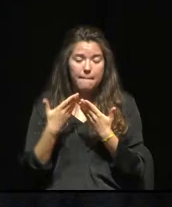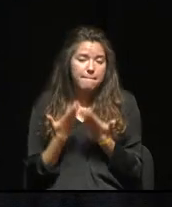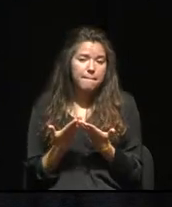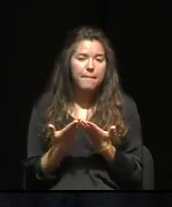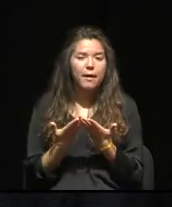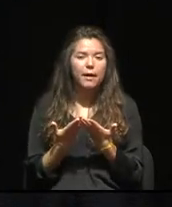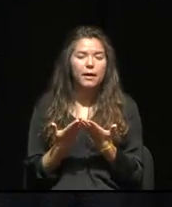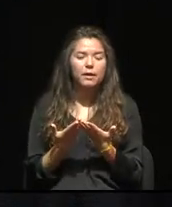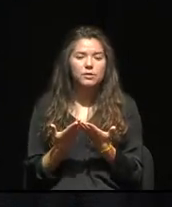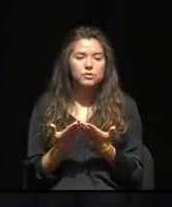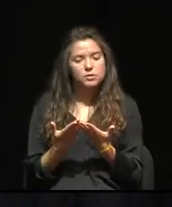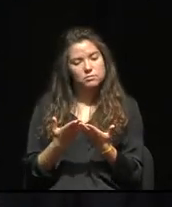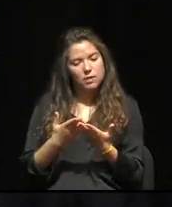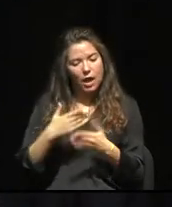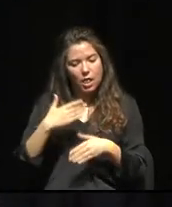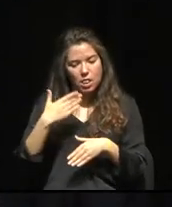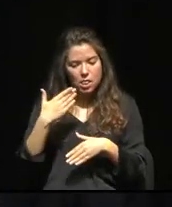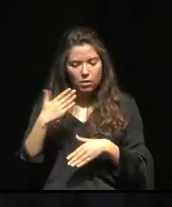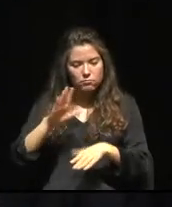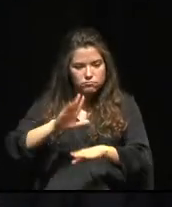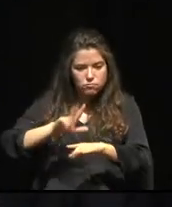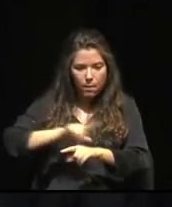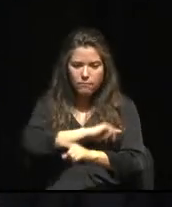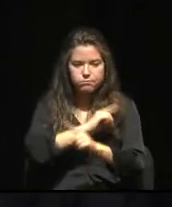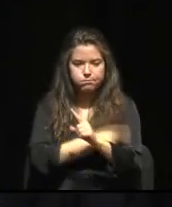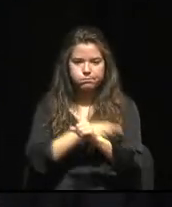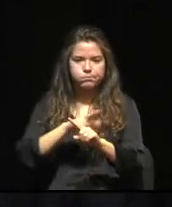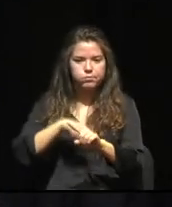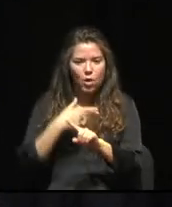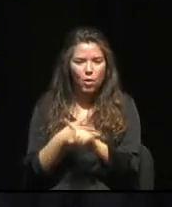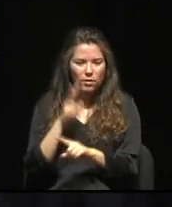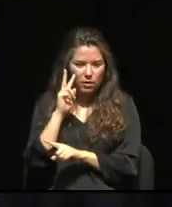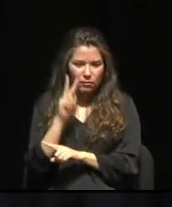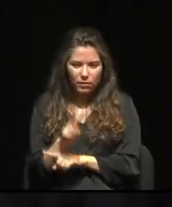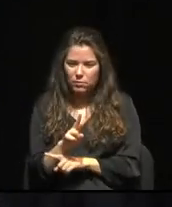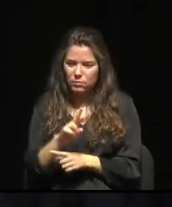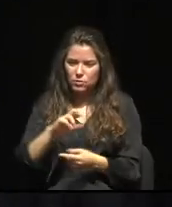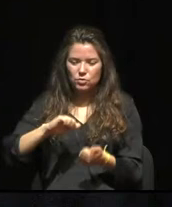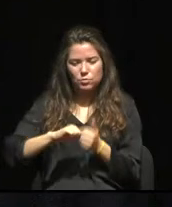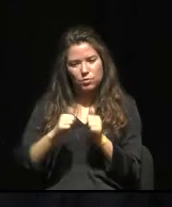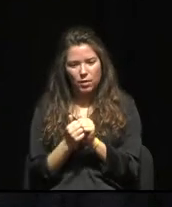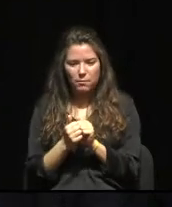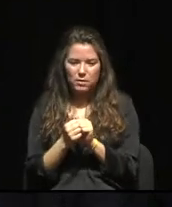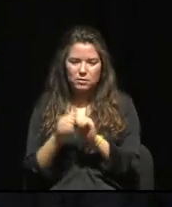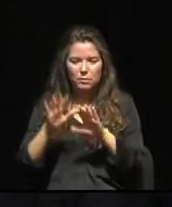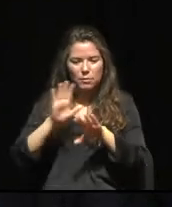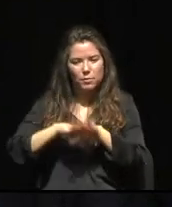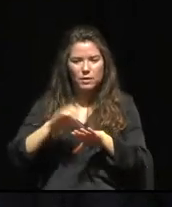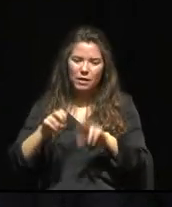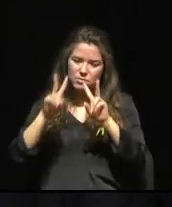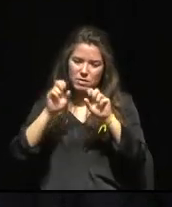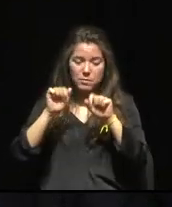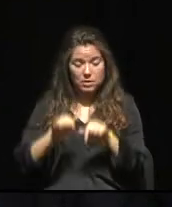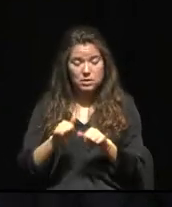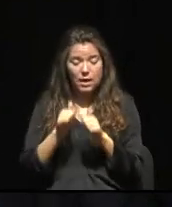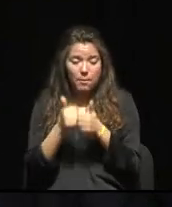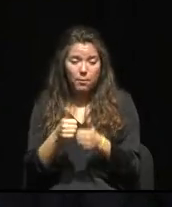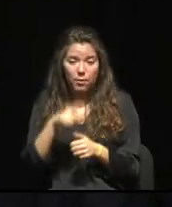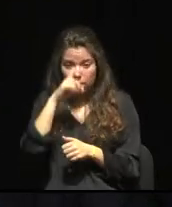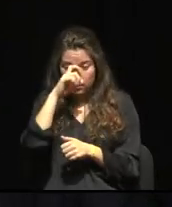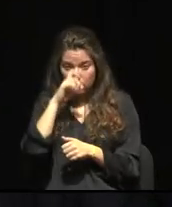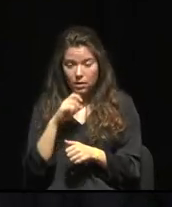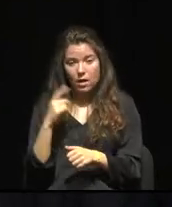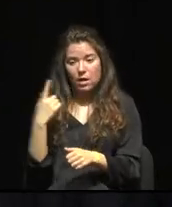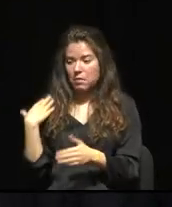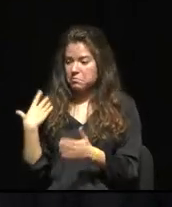mais força e sentido quando assistimos às mais recentes trapalhadas deste Executivo quanto a este tema é bom lembrar que recentemente